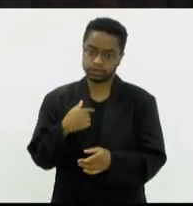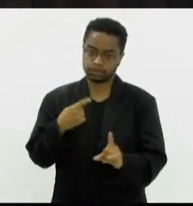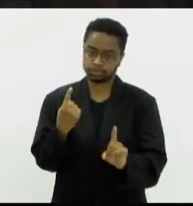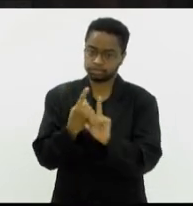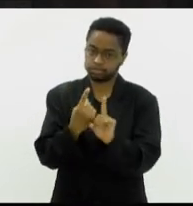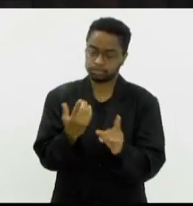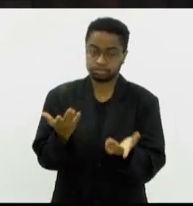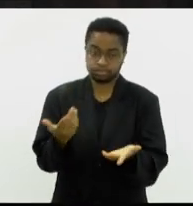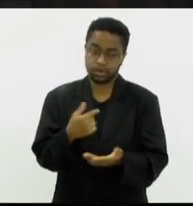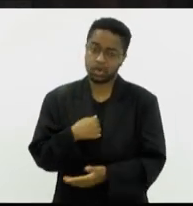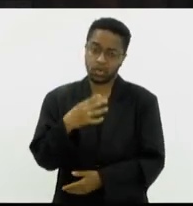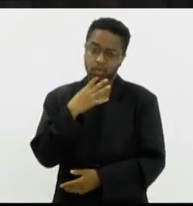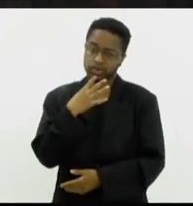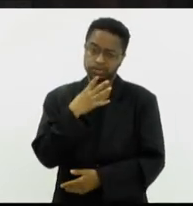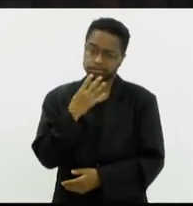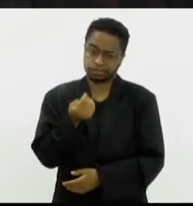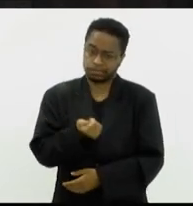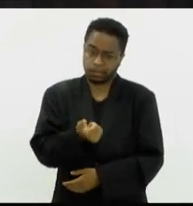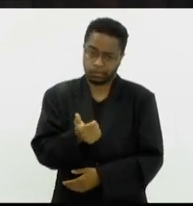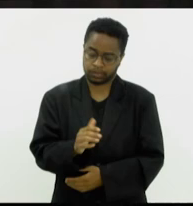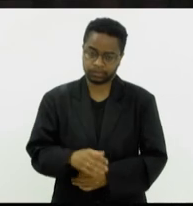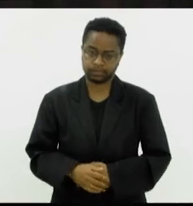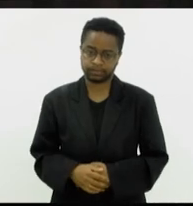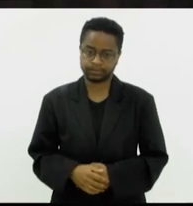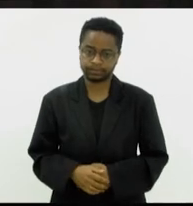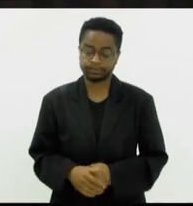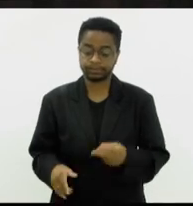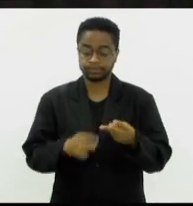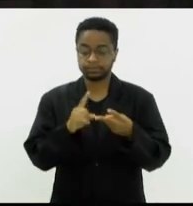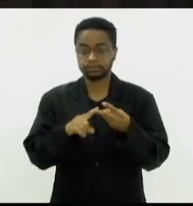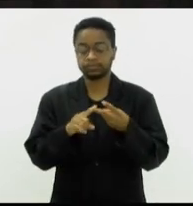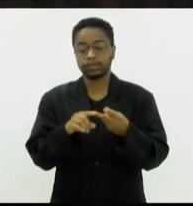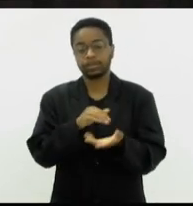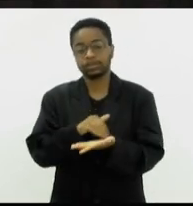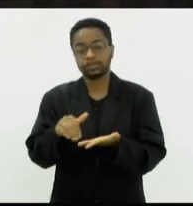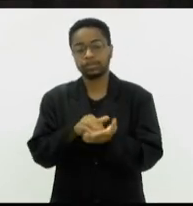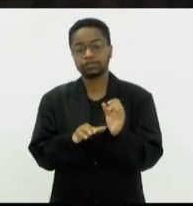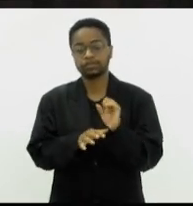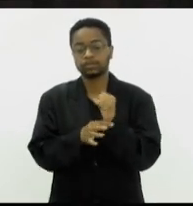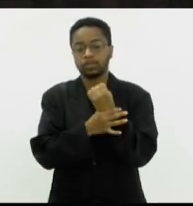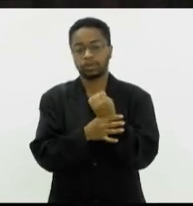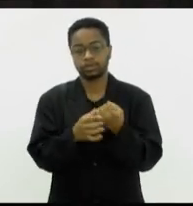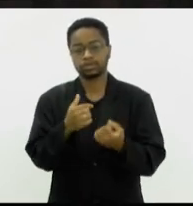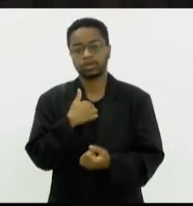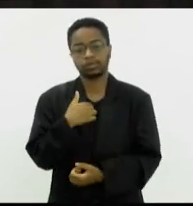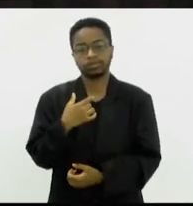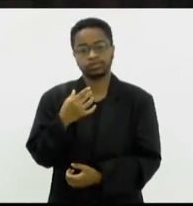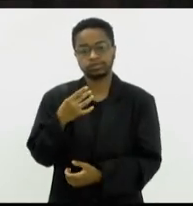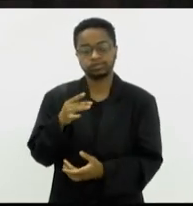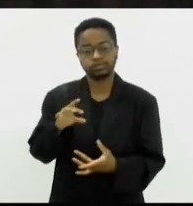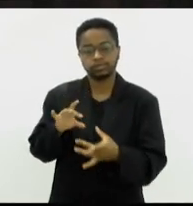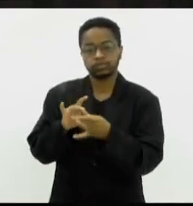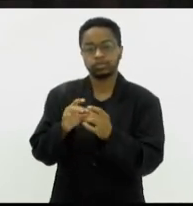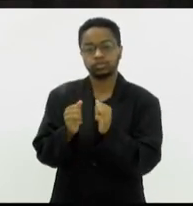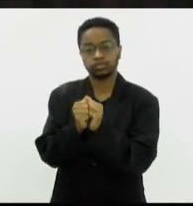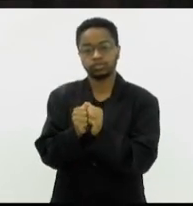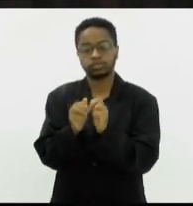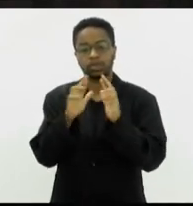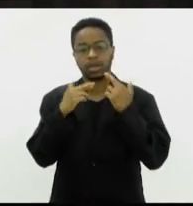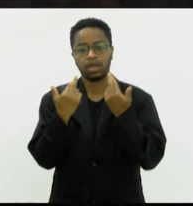conheço superficialmente o secretário de segurança tive com ele aqui numa audiência